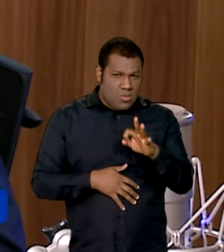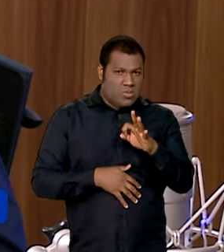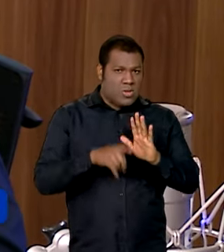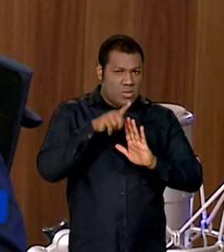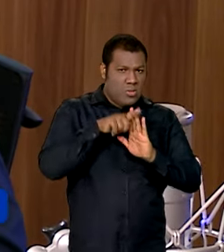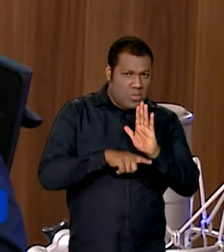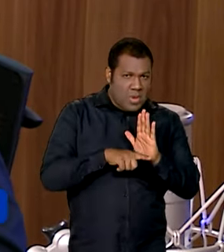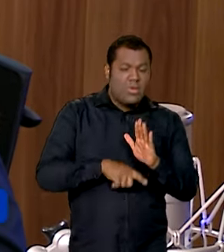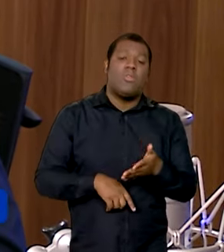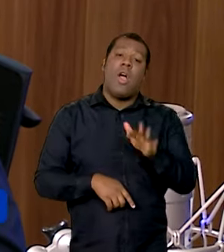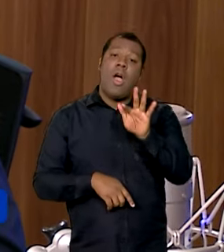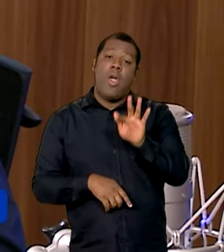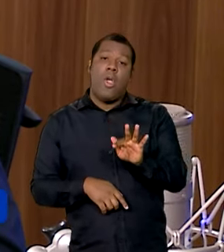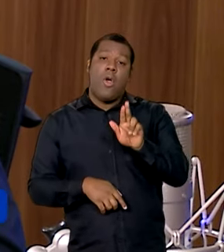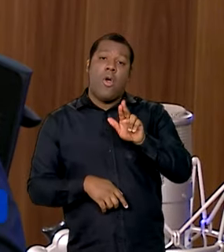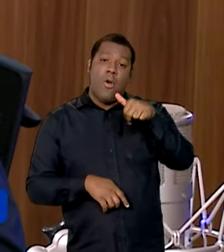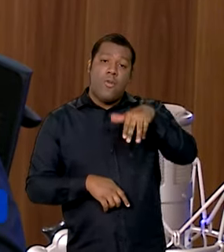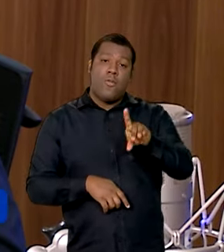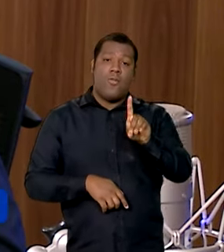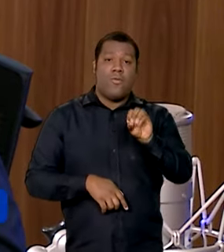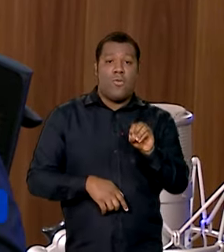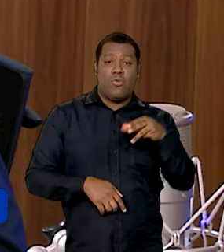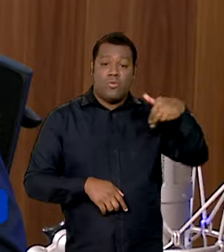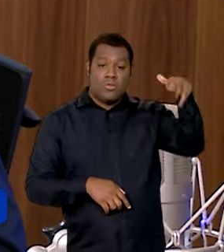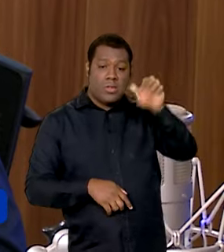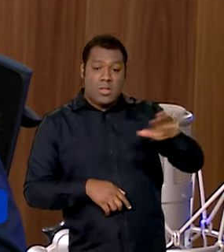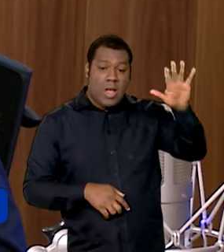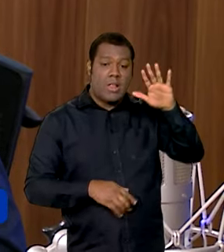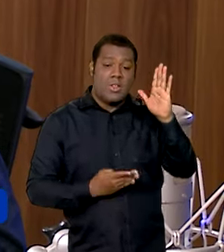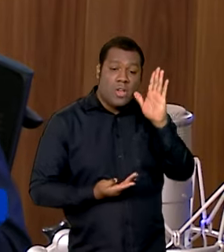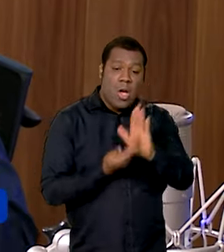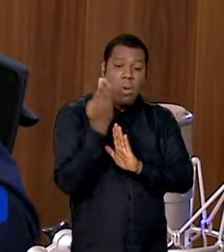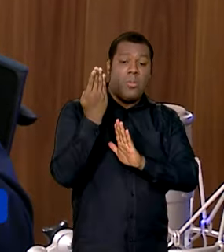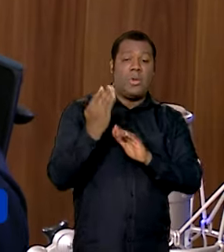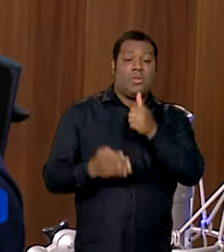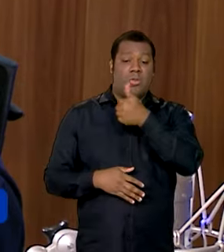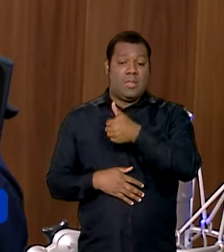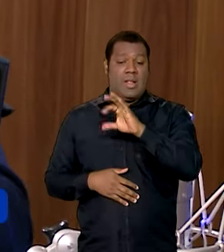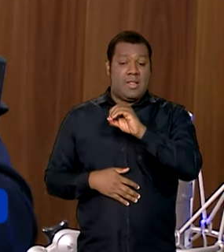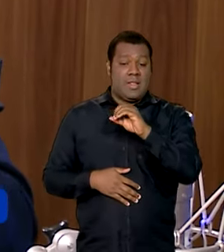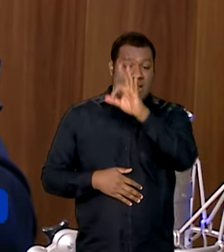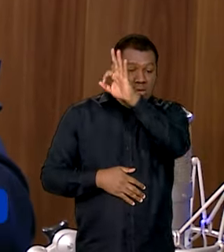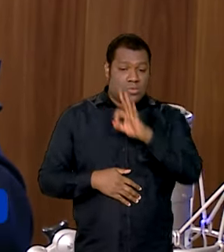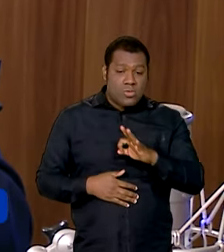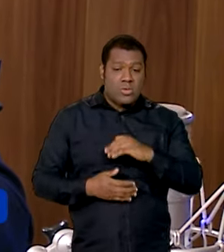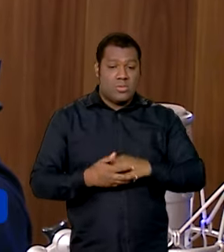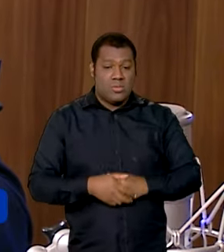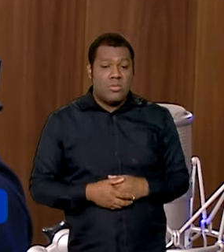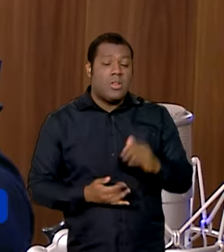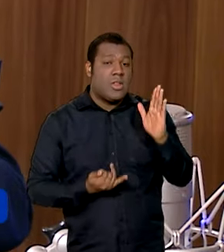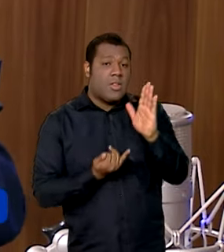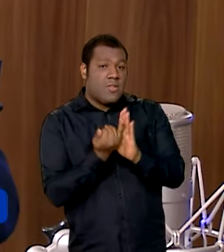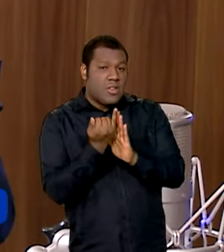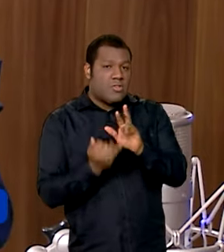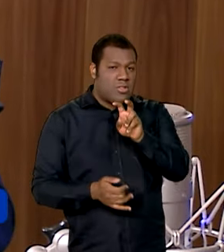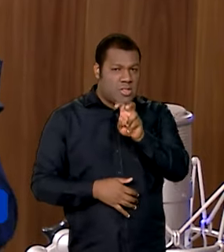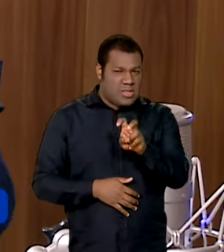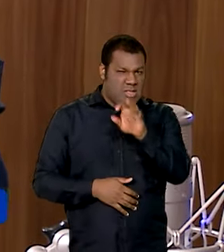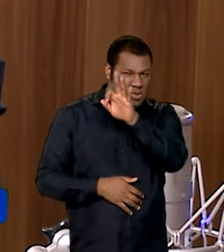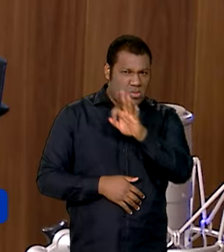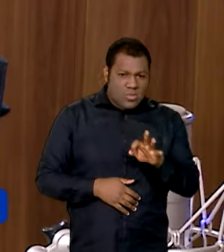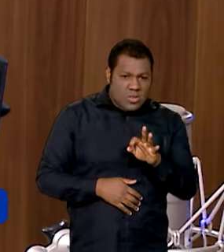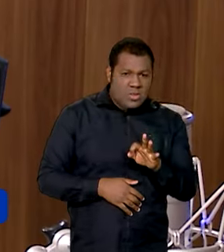Nordeste aumentou 10% então aumentou o dobro da inflação a inflação deu menos de cinco o fundo constitucional do